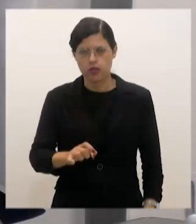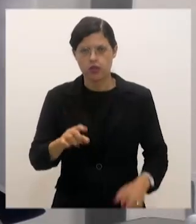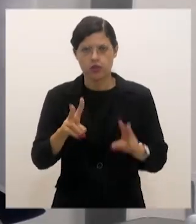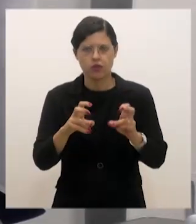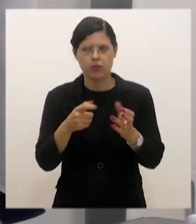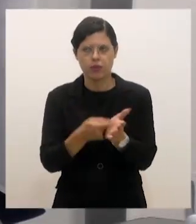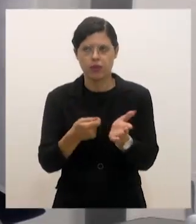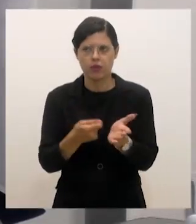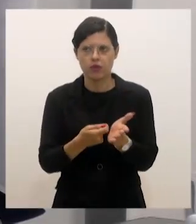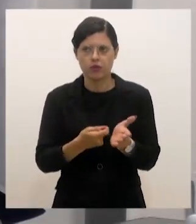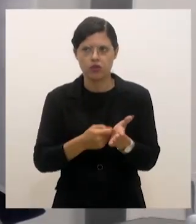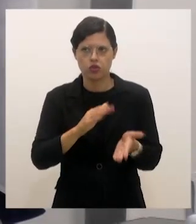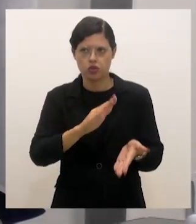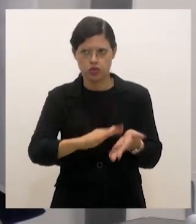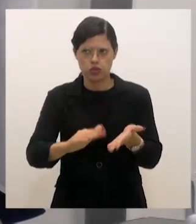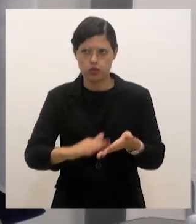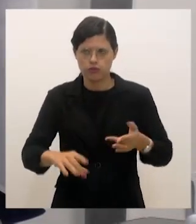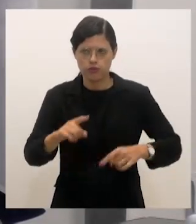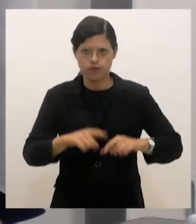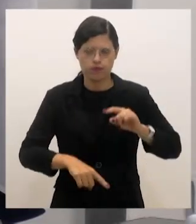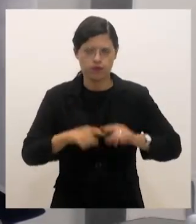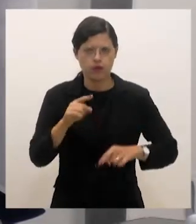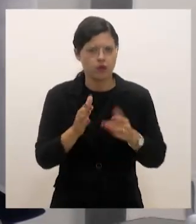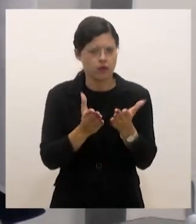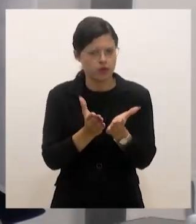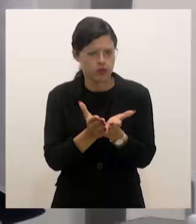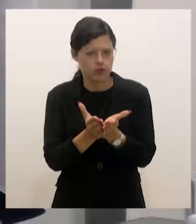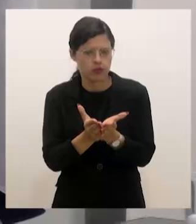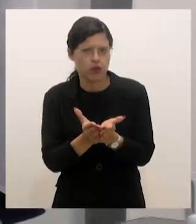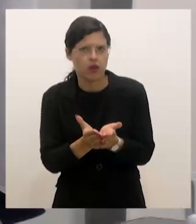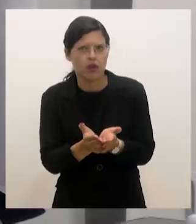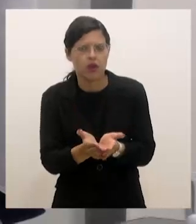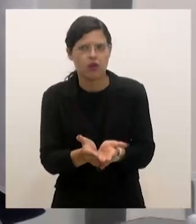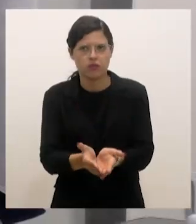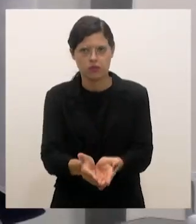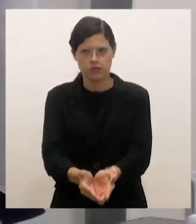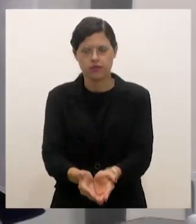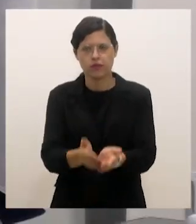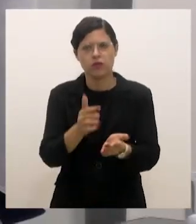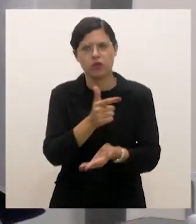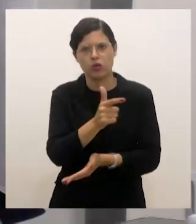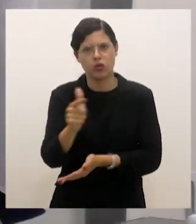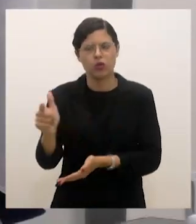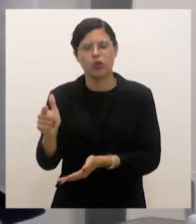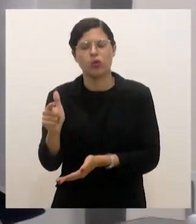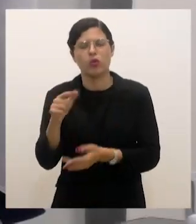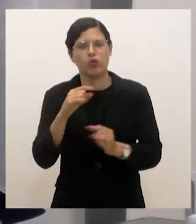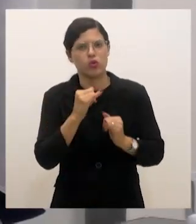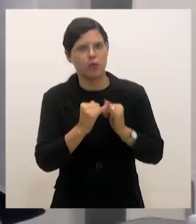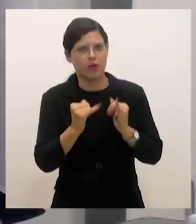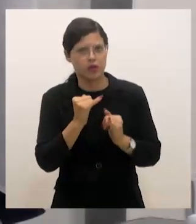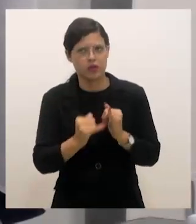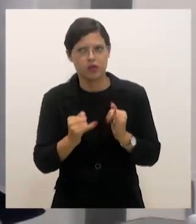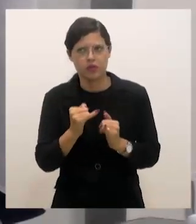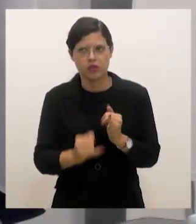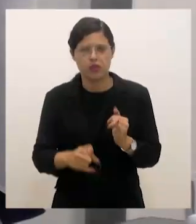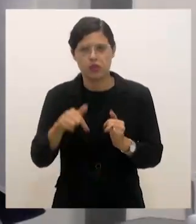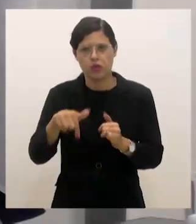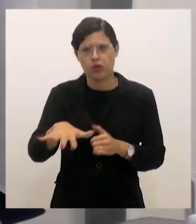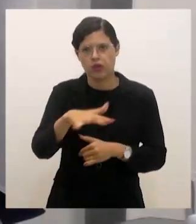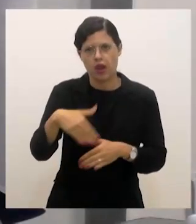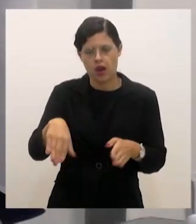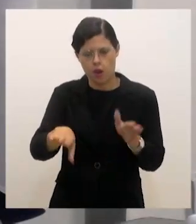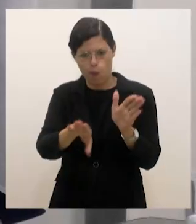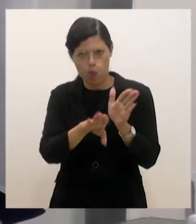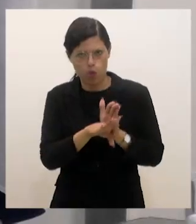obrigatoriedade de remoção de resíduos sólidos por navios, embarcações, plataformas e outros assemelhados que atracarem ou fundearem na área